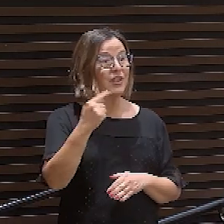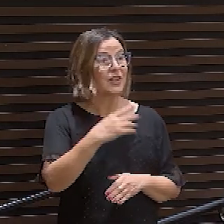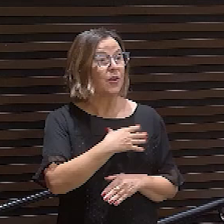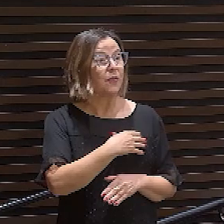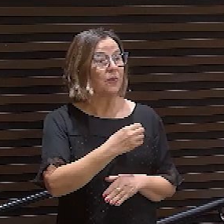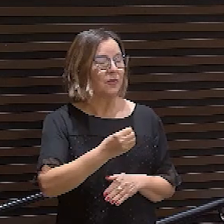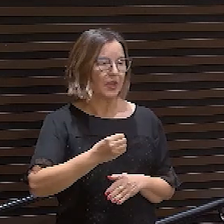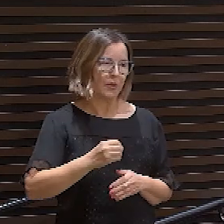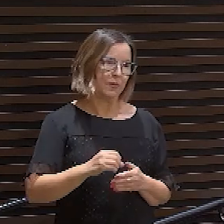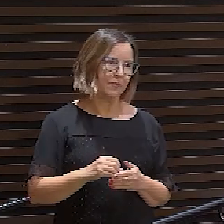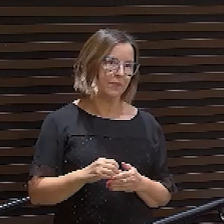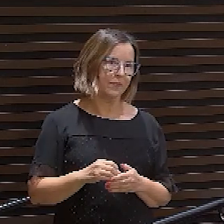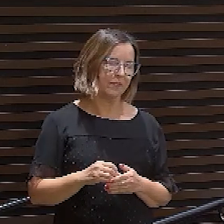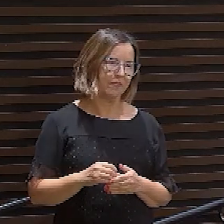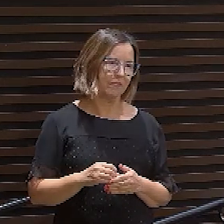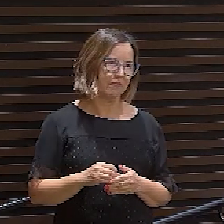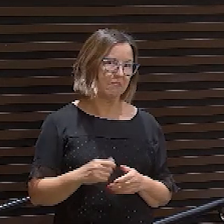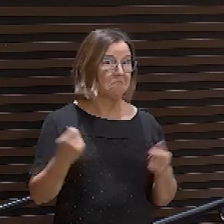Possivelmente,